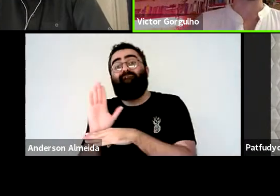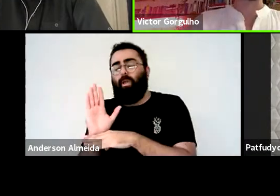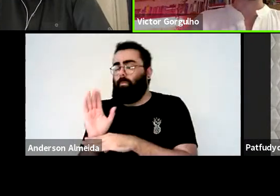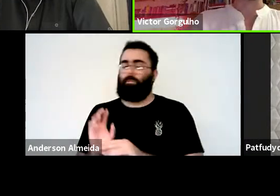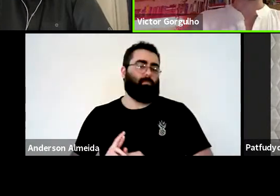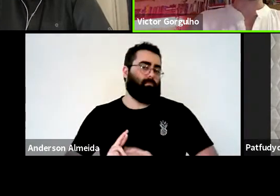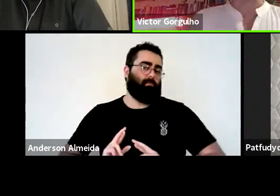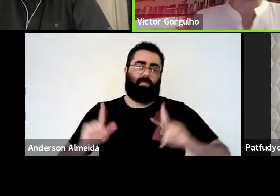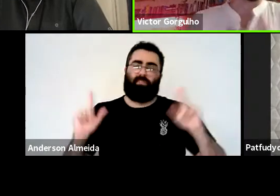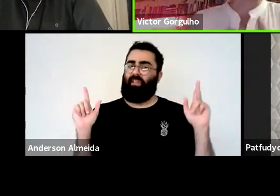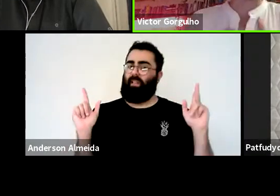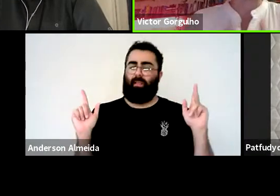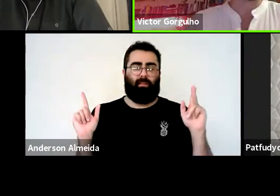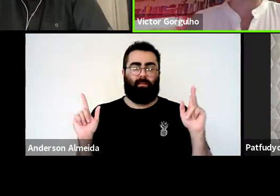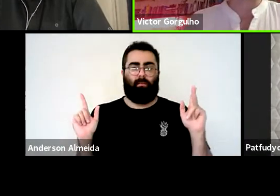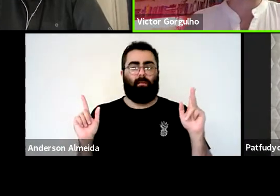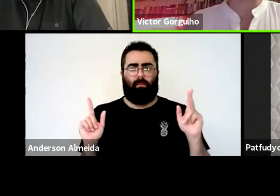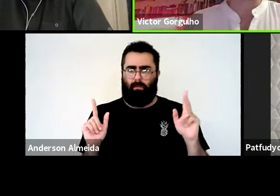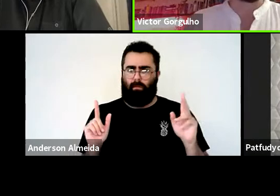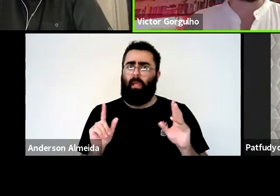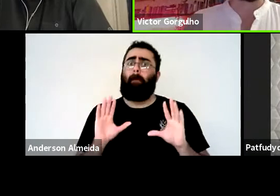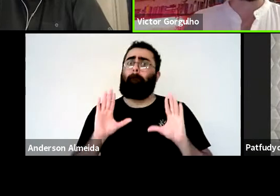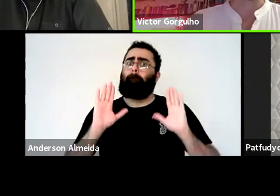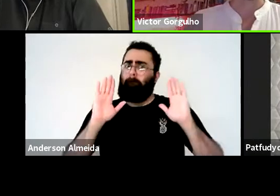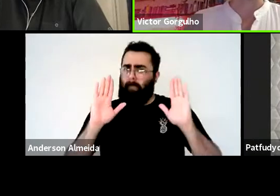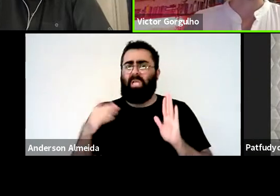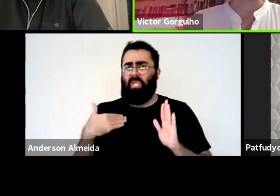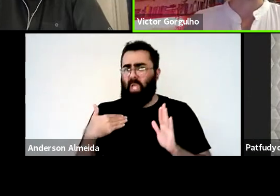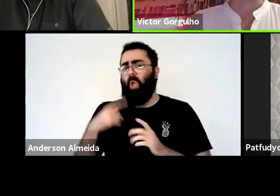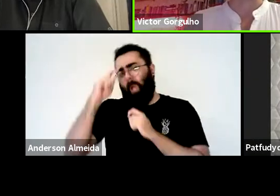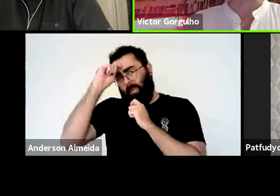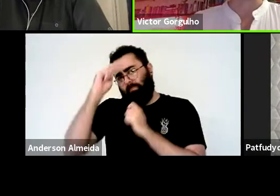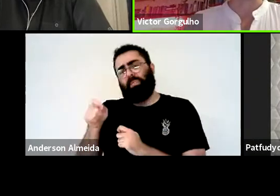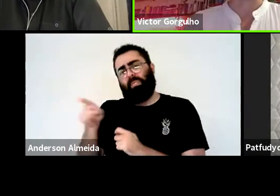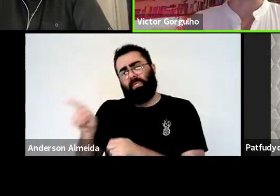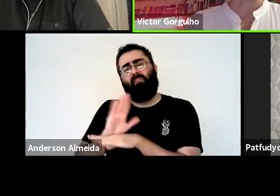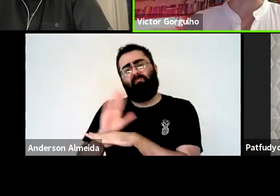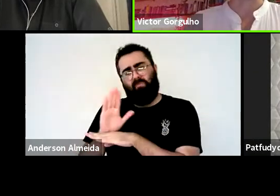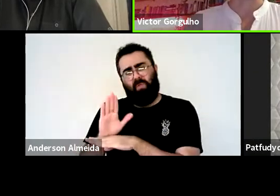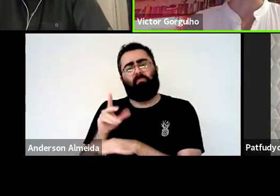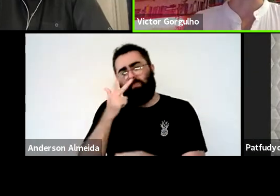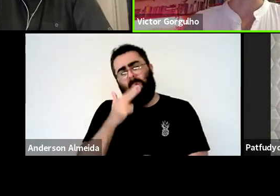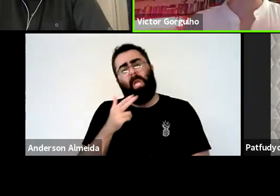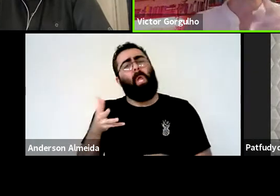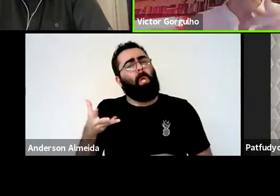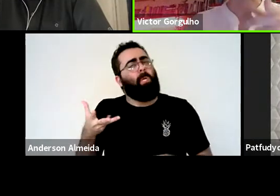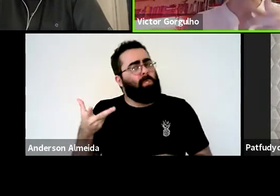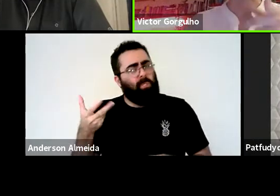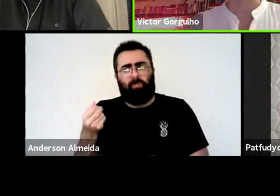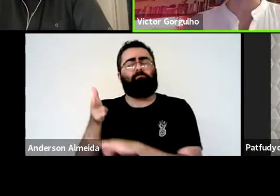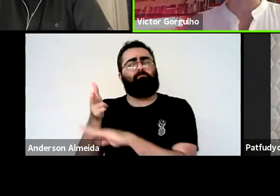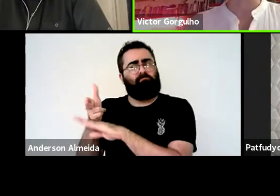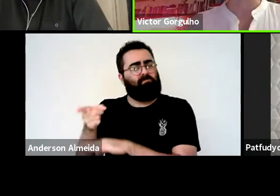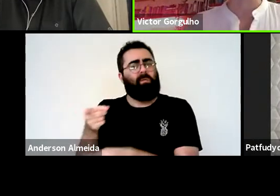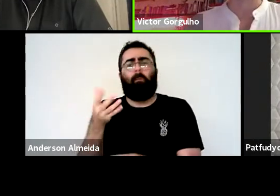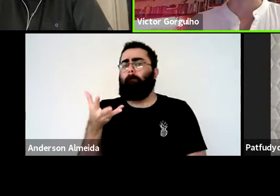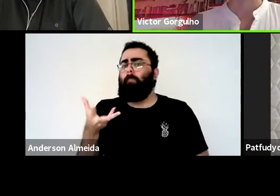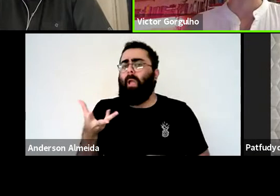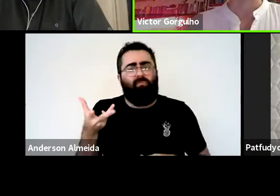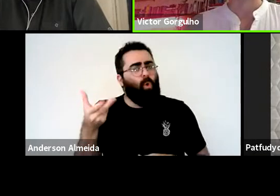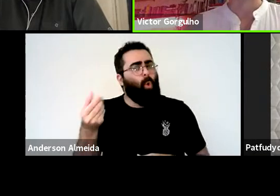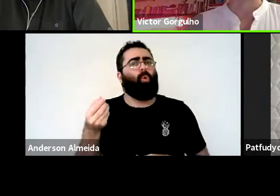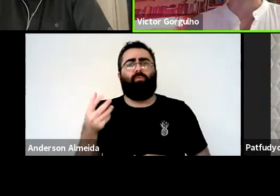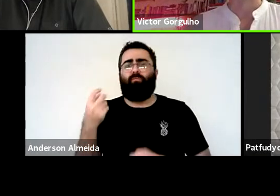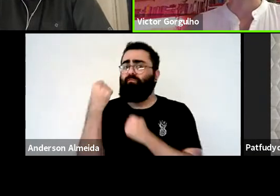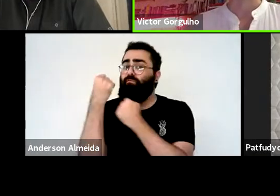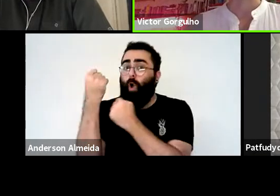registro. Eu, particularmente, conheci pelo registro, por exemplo. E também reconheço, como o André, também reconheço alguns